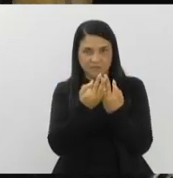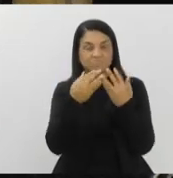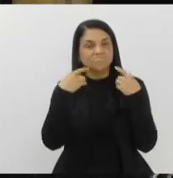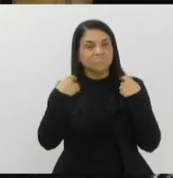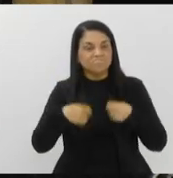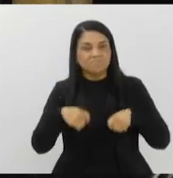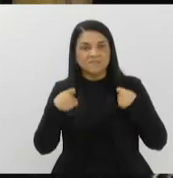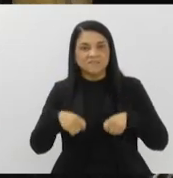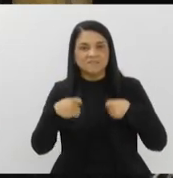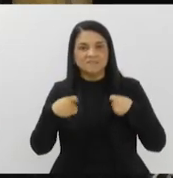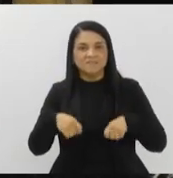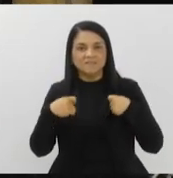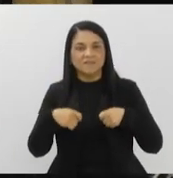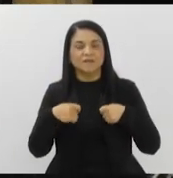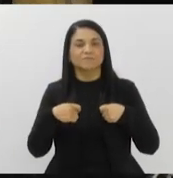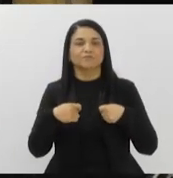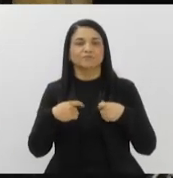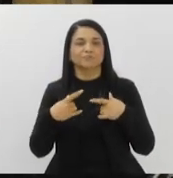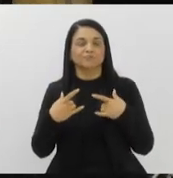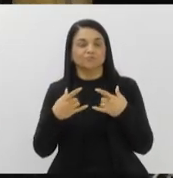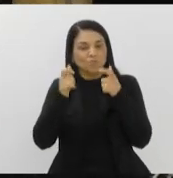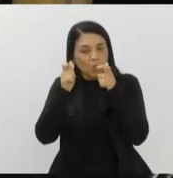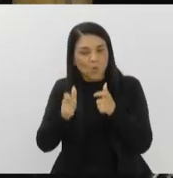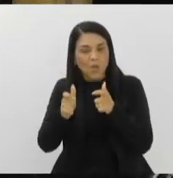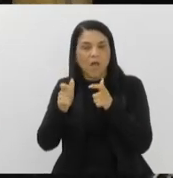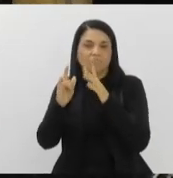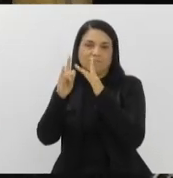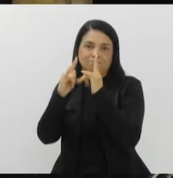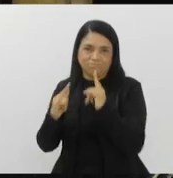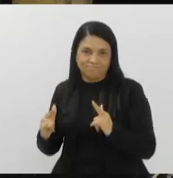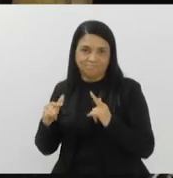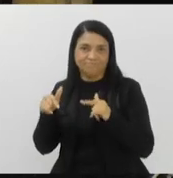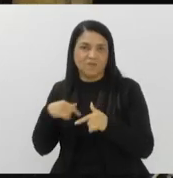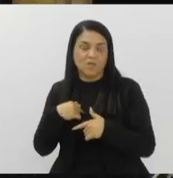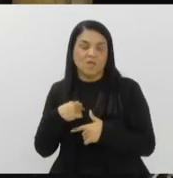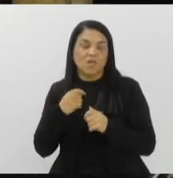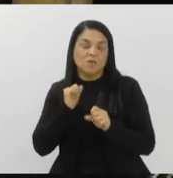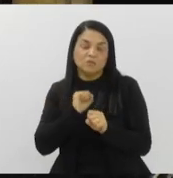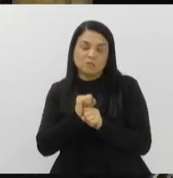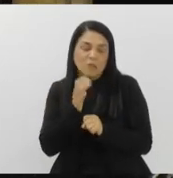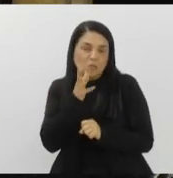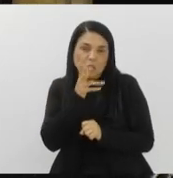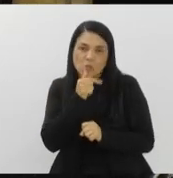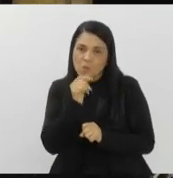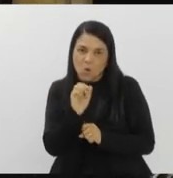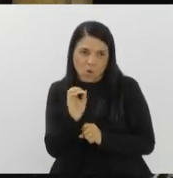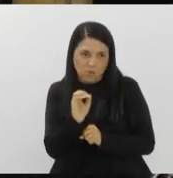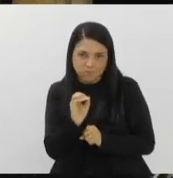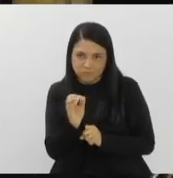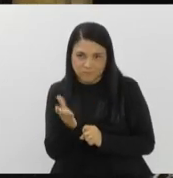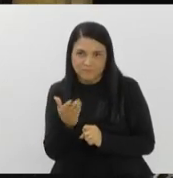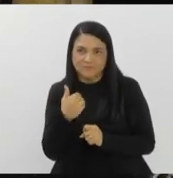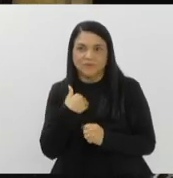precisando de ser assentado. Esperamos que não demore muito, tá bom? Obrigado.